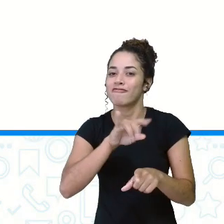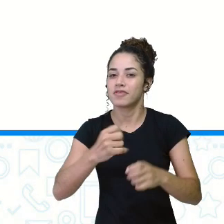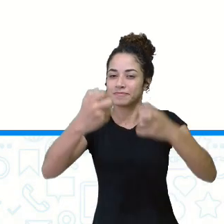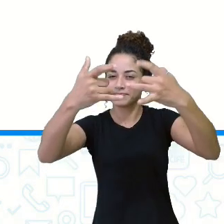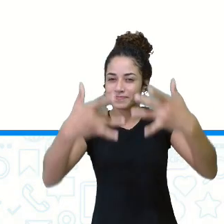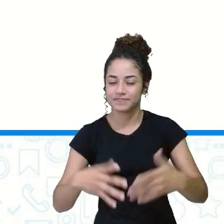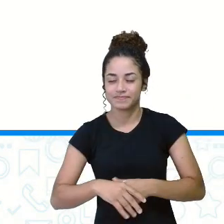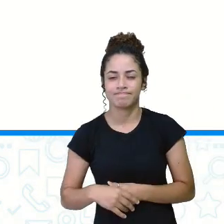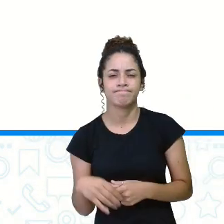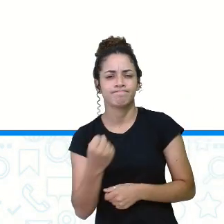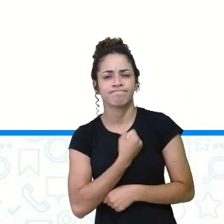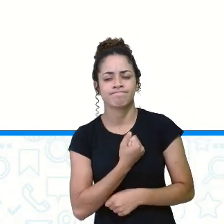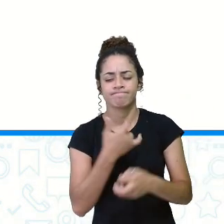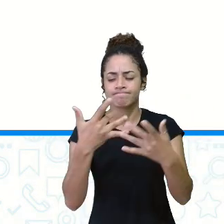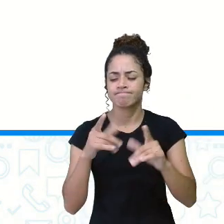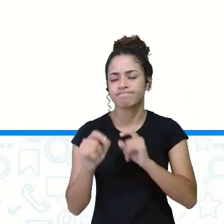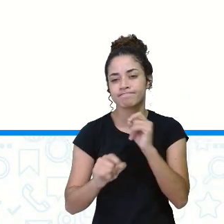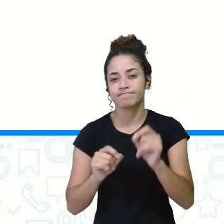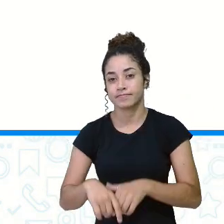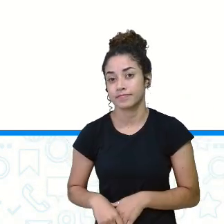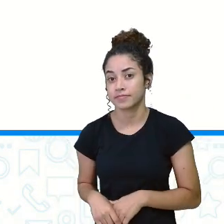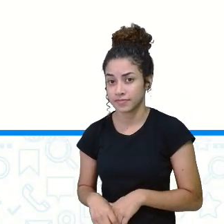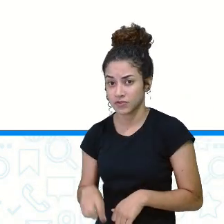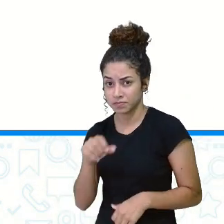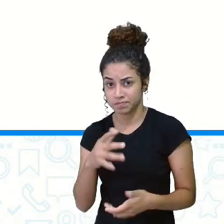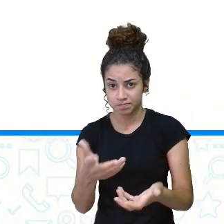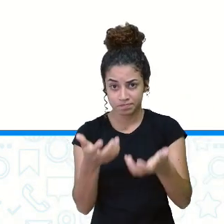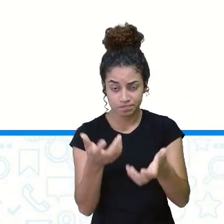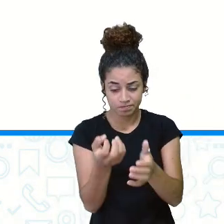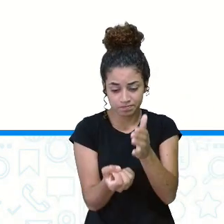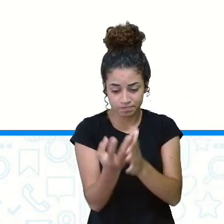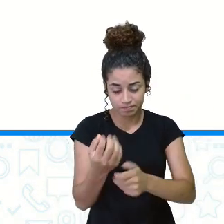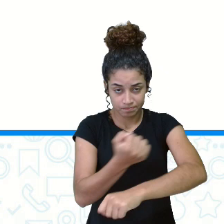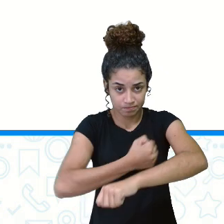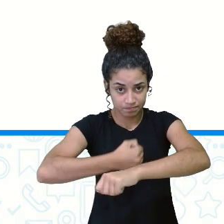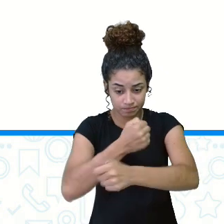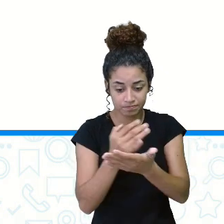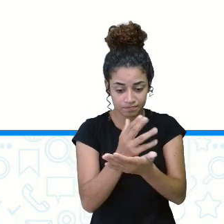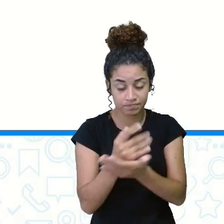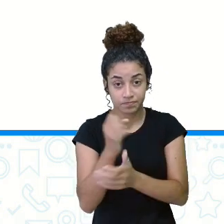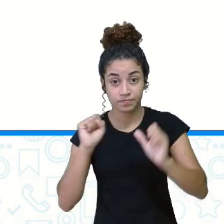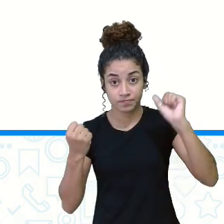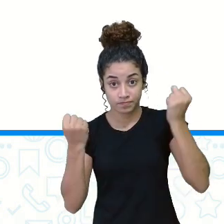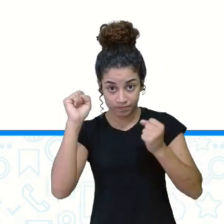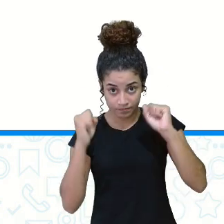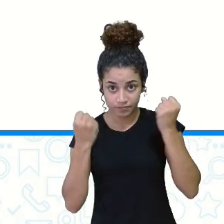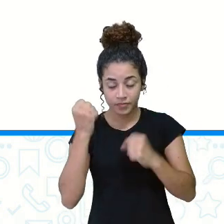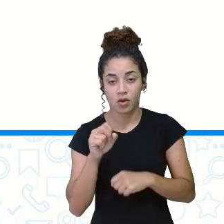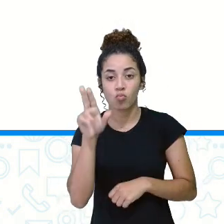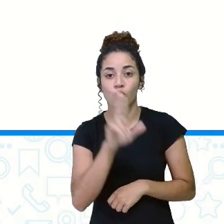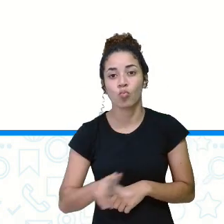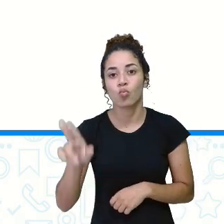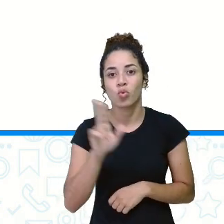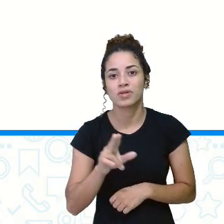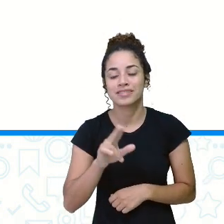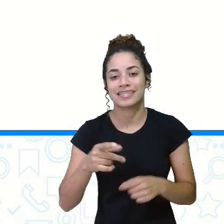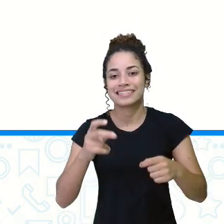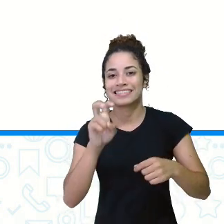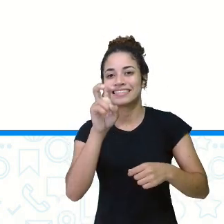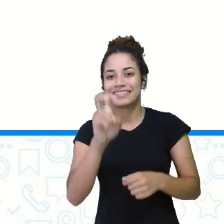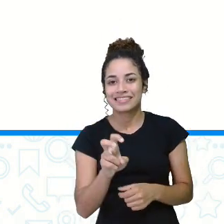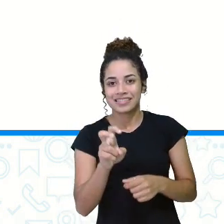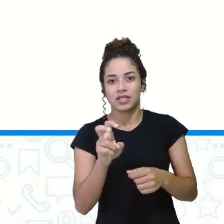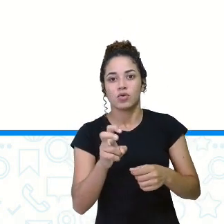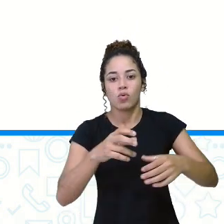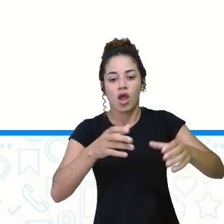A questão diz o seguinte: para produzir bolos, uma fábrica utiliza 5 bandejas de ovos